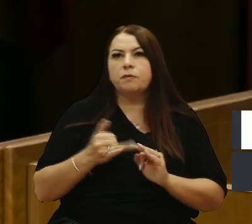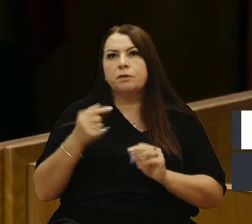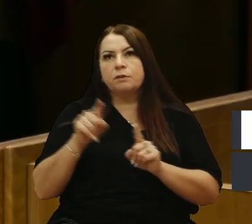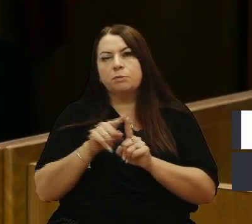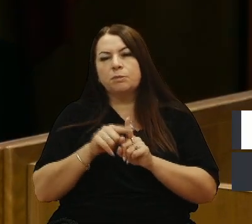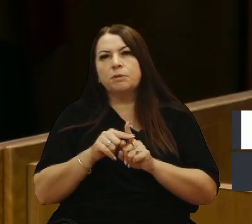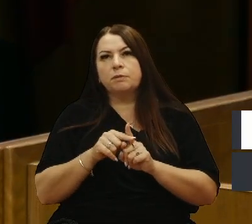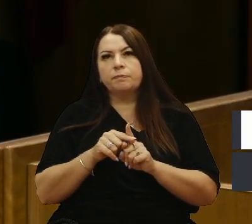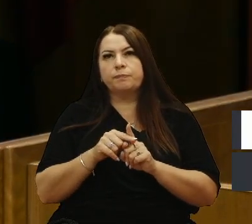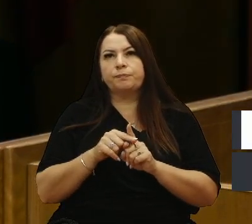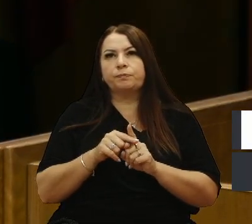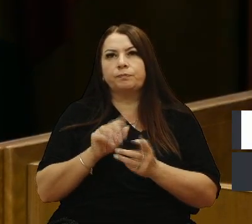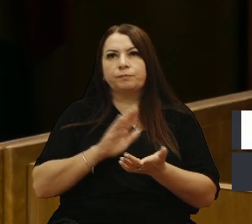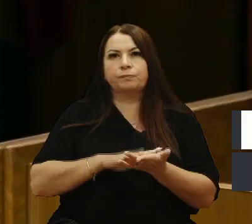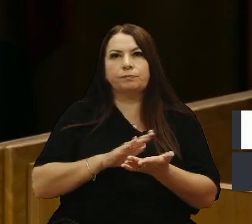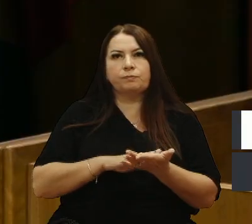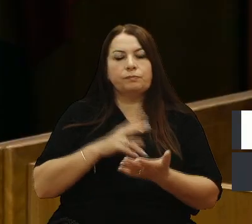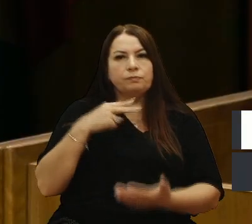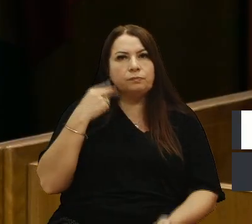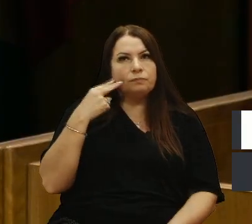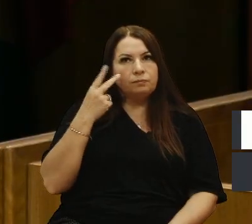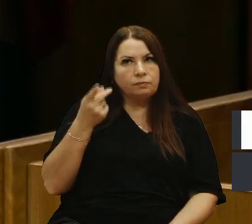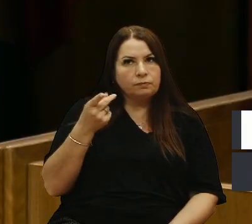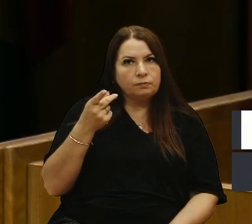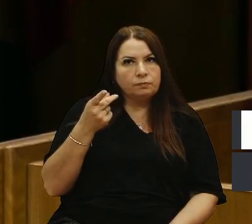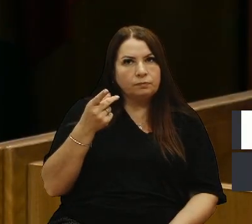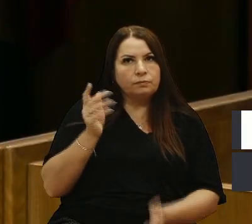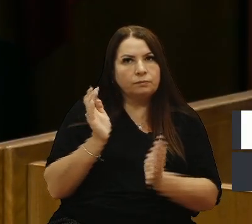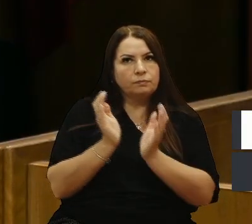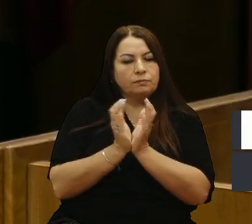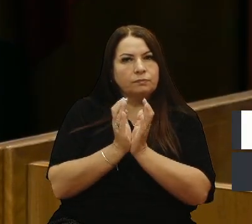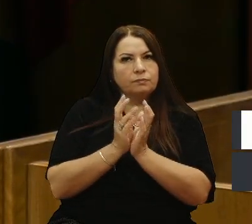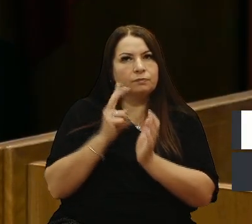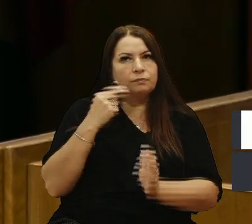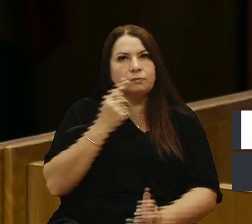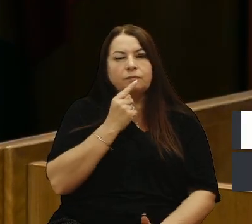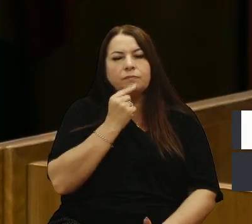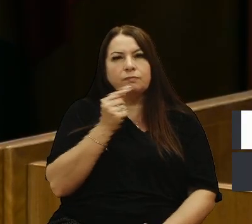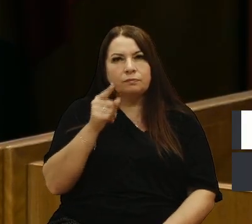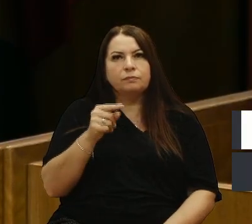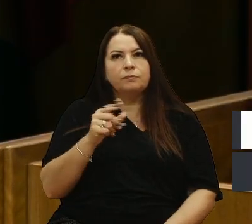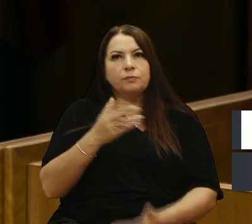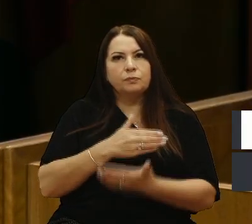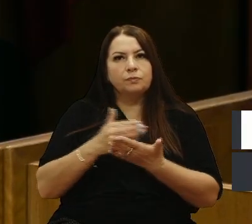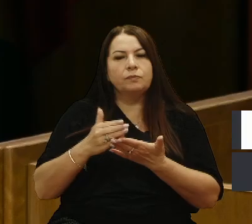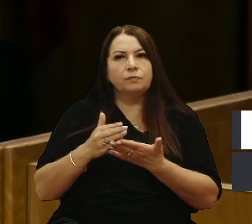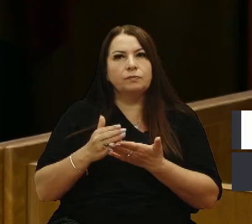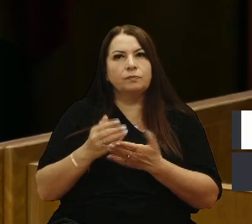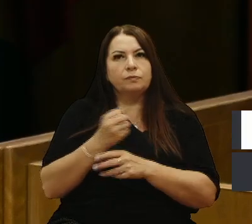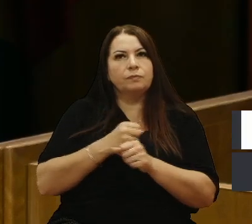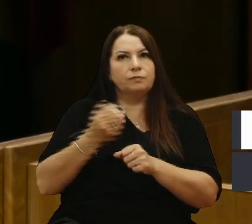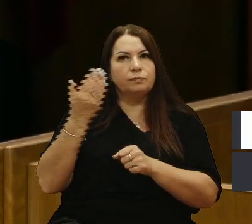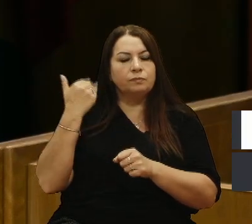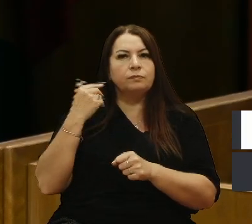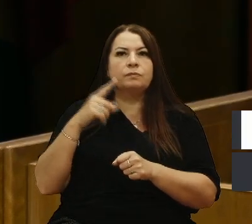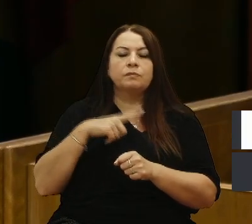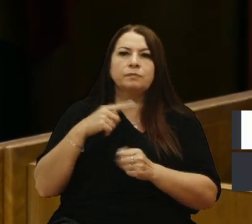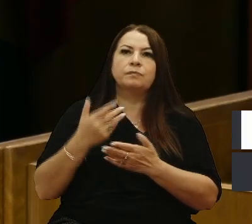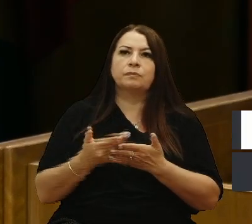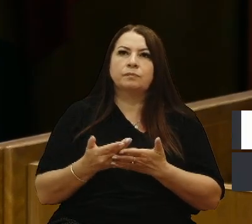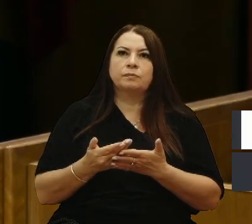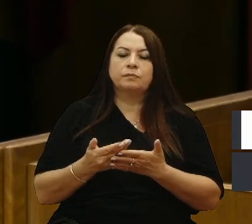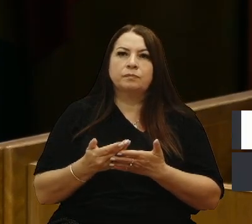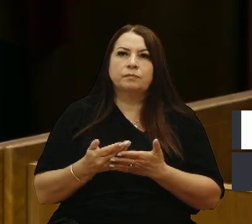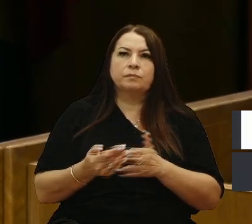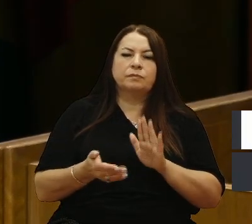fazer uma cobrança agora ao vereador, colega vereador Ues, que desde o início do ano passado a gente tem